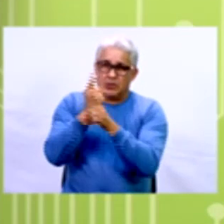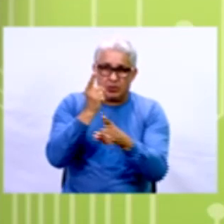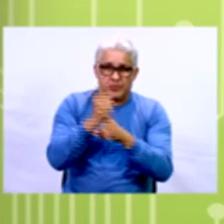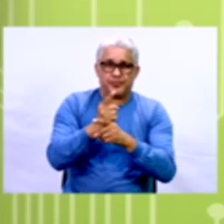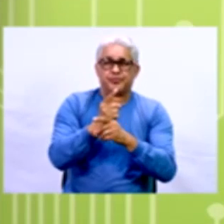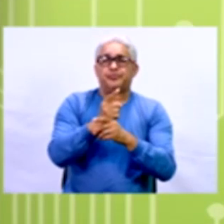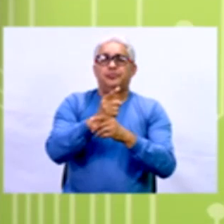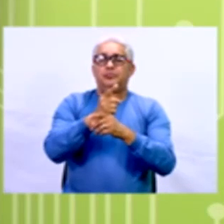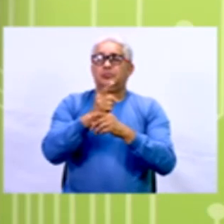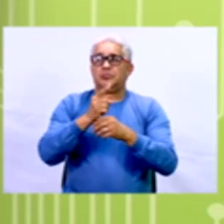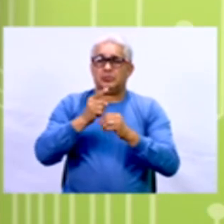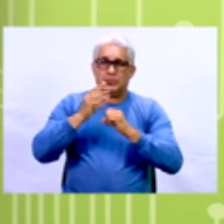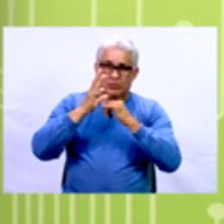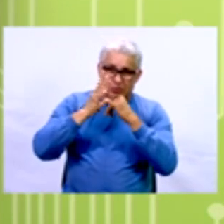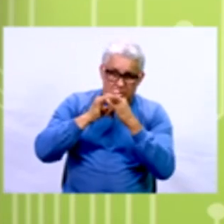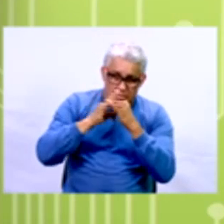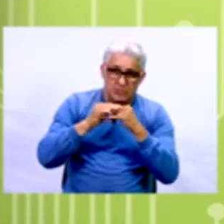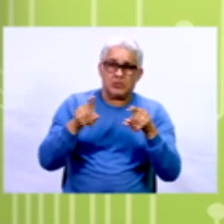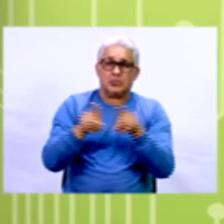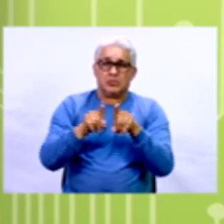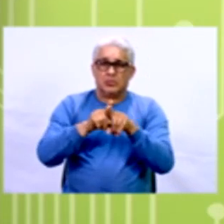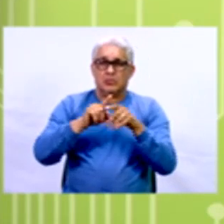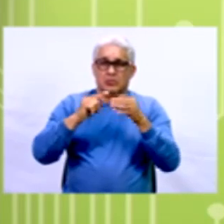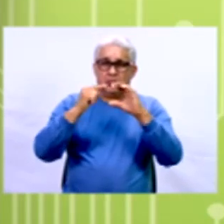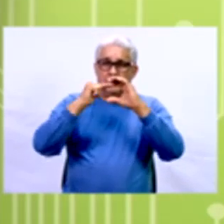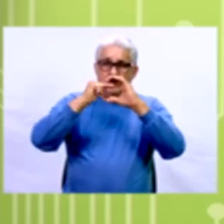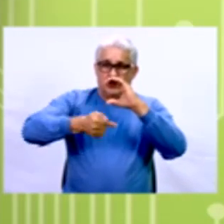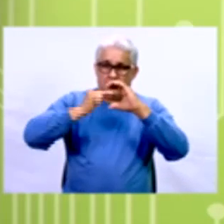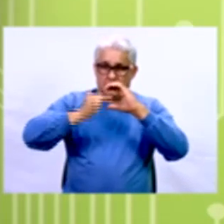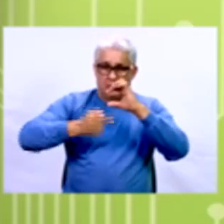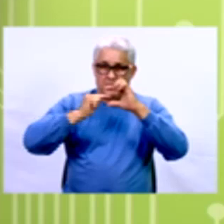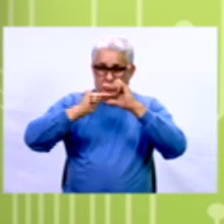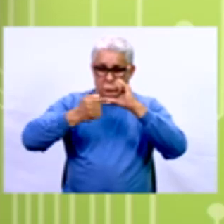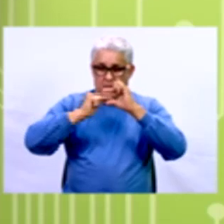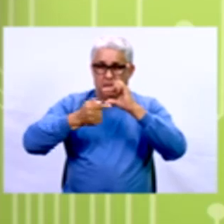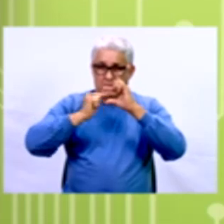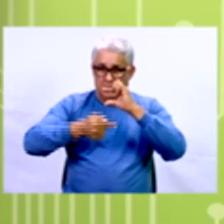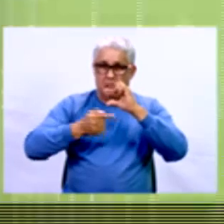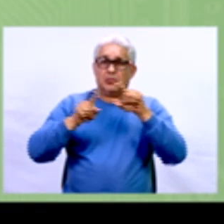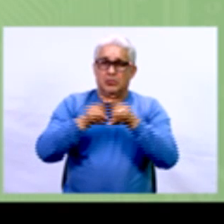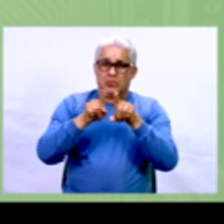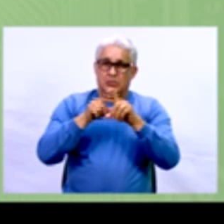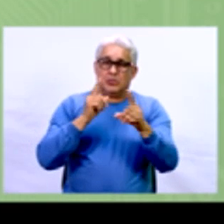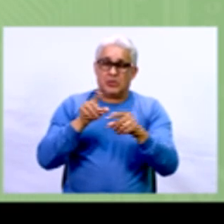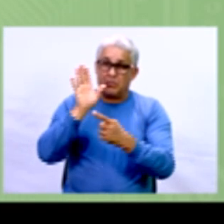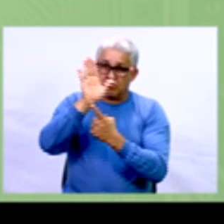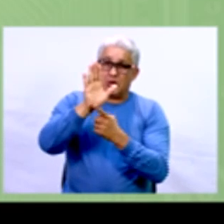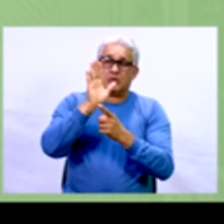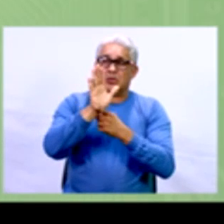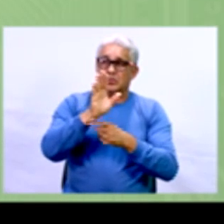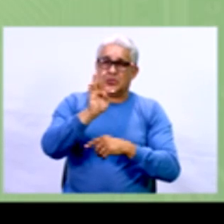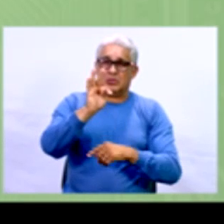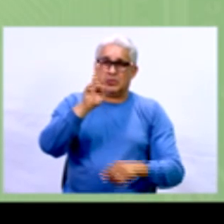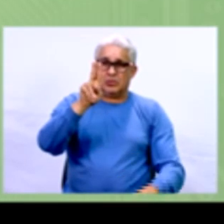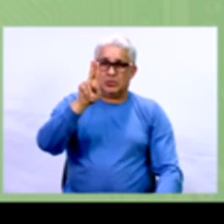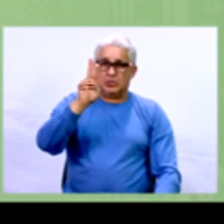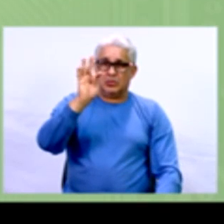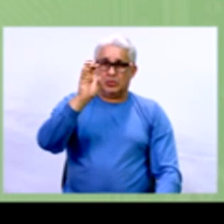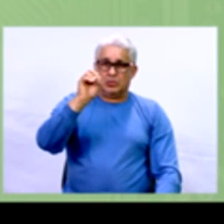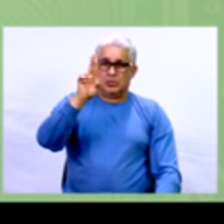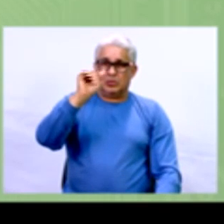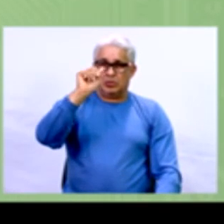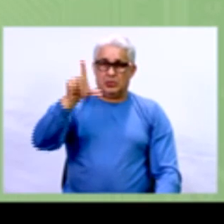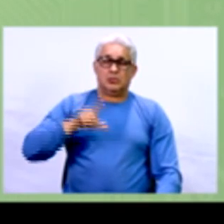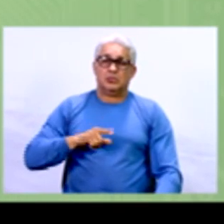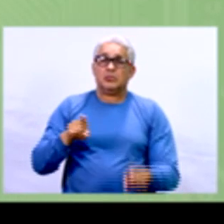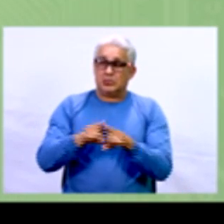YouTube, no próprio Google vocês vão encontrar sites que mostram esses tutoriais. Outros exemplos de sites